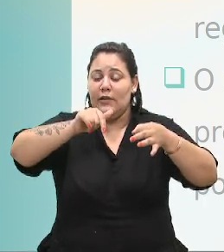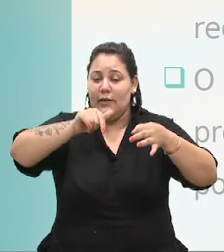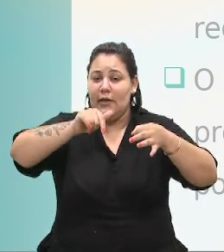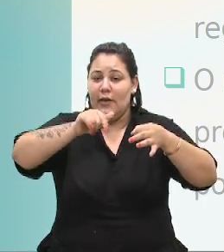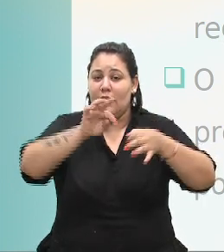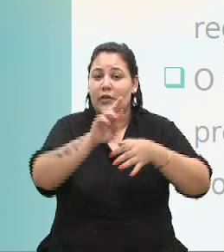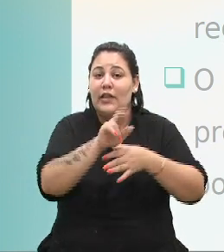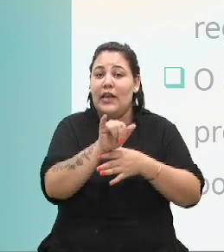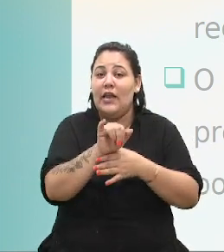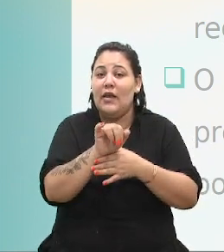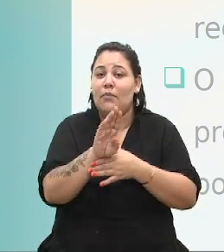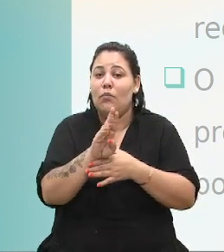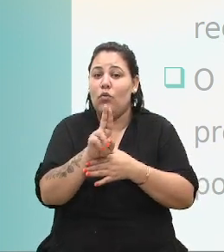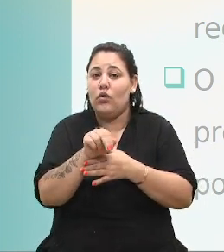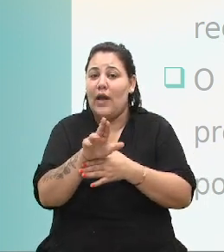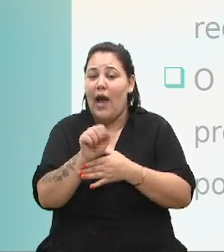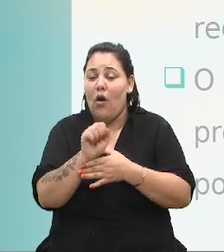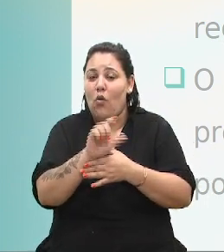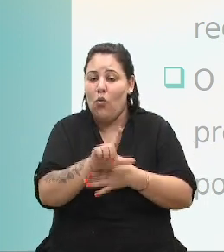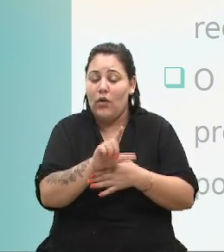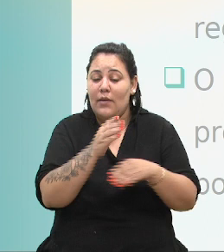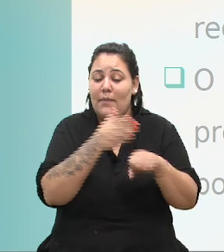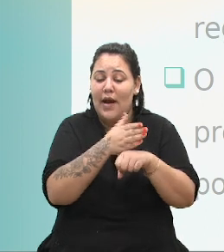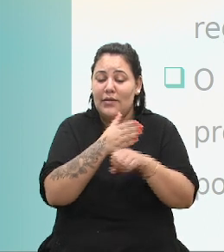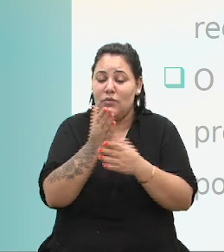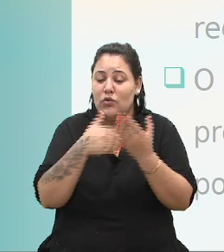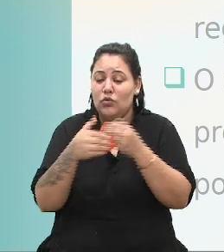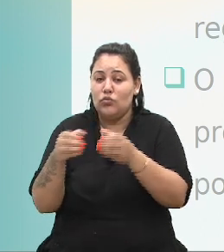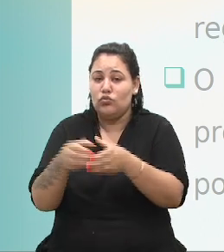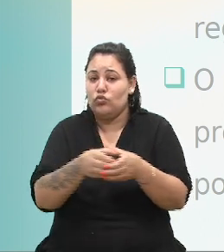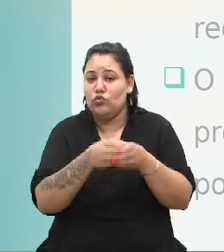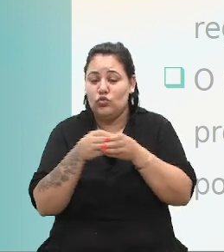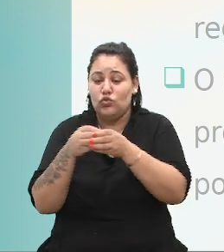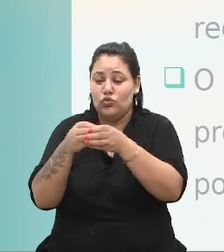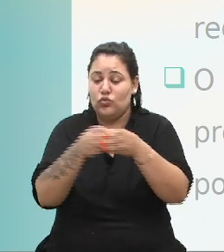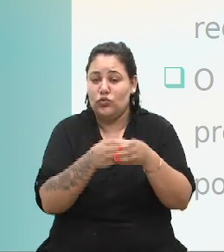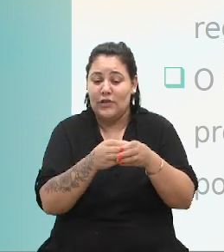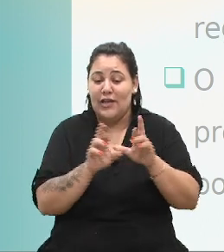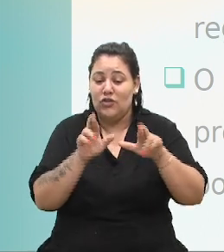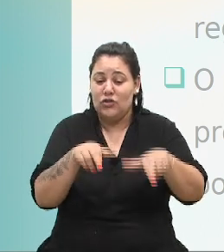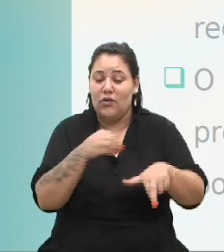pelo Conselho Regional de Medicina e os conselhos regionais de atividade profissional.